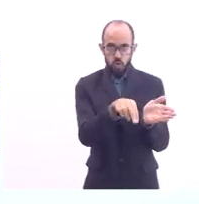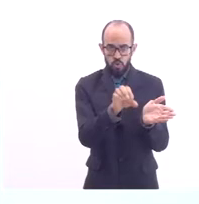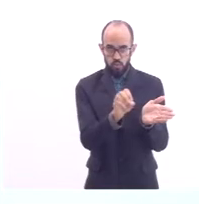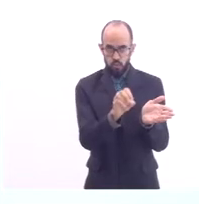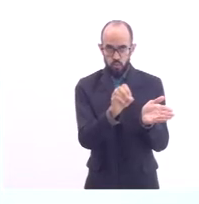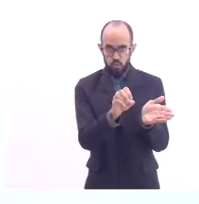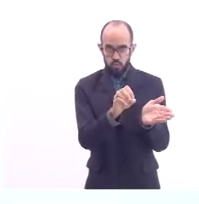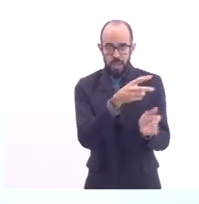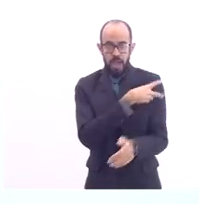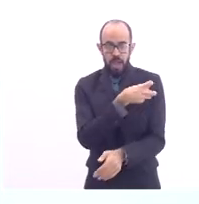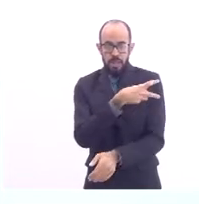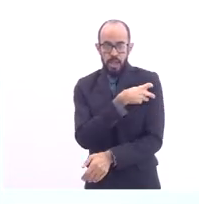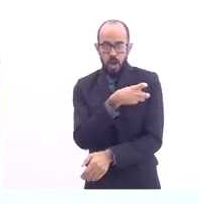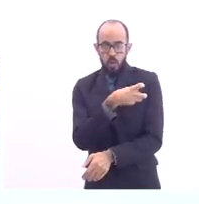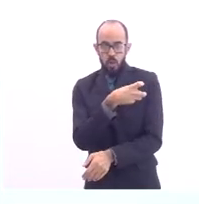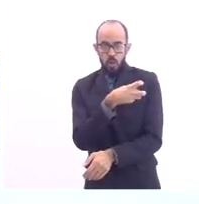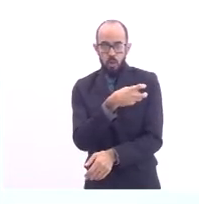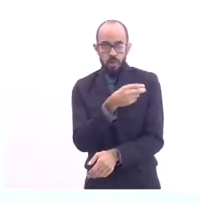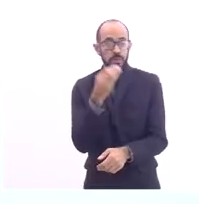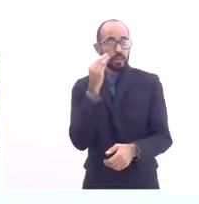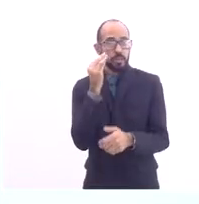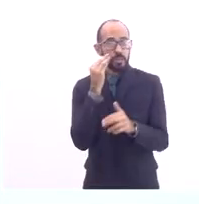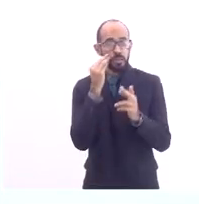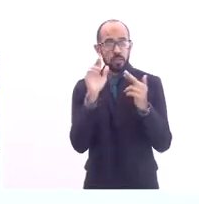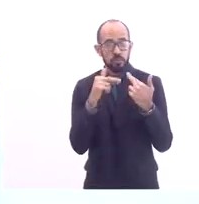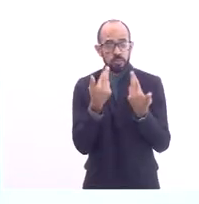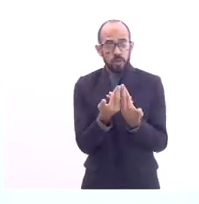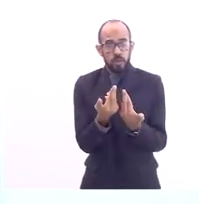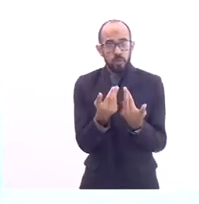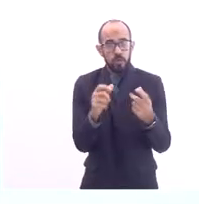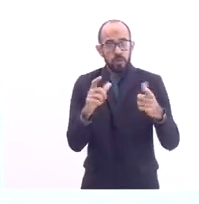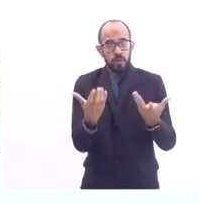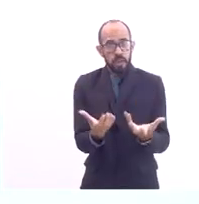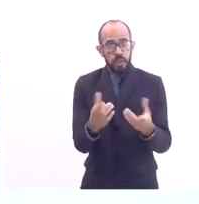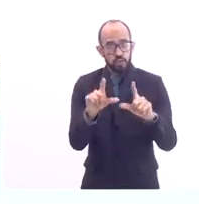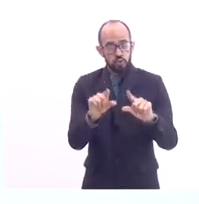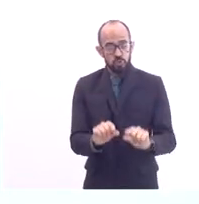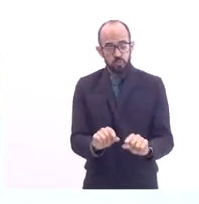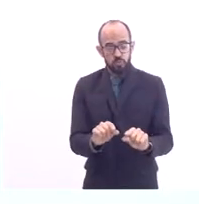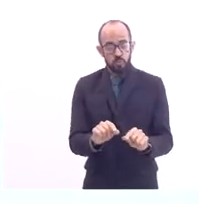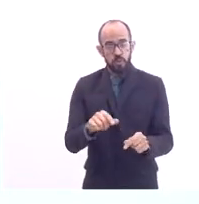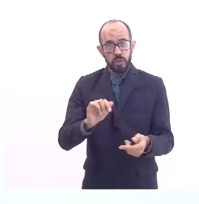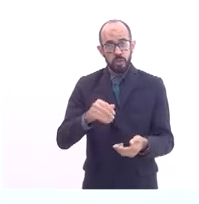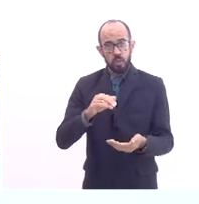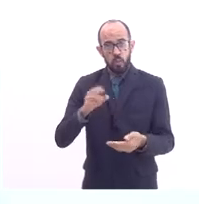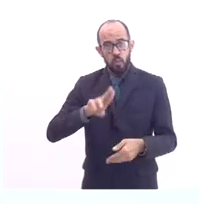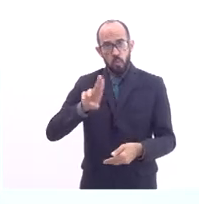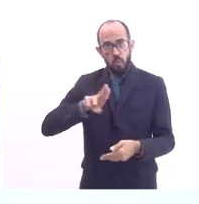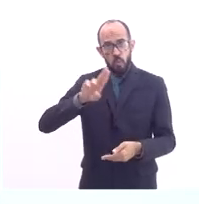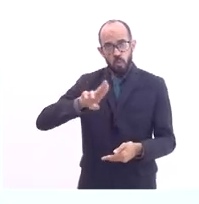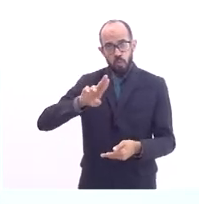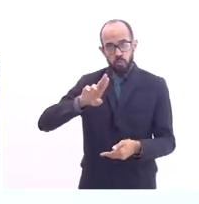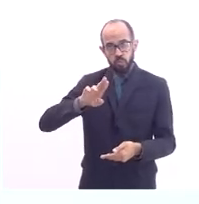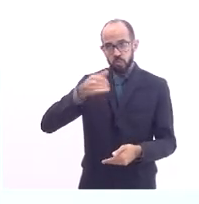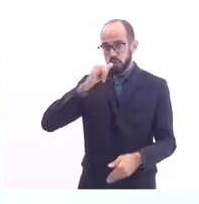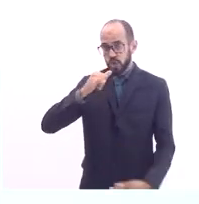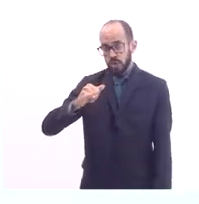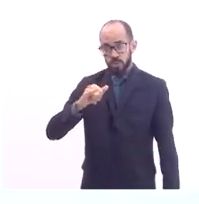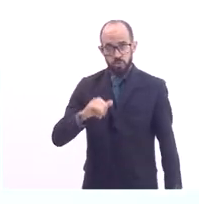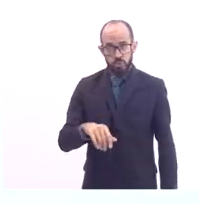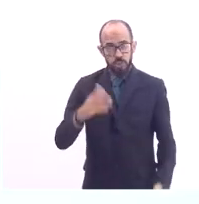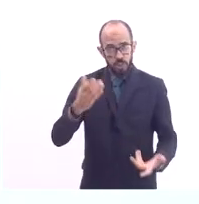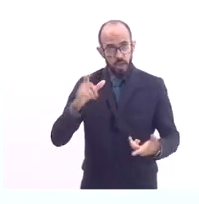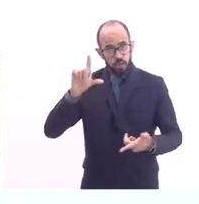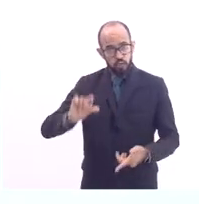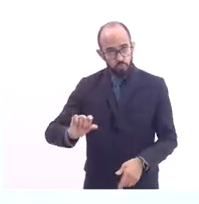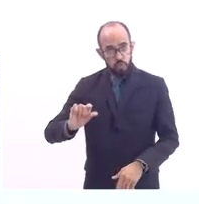fazer uma reunião, com a Enel eu não consigo, porque eu quero reduzir meu contrato de demanda. Meu contrato de demanda lá em cima, pratico menos, eu quero reduzir o contrato de